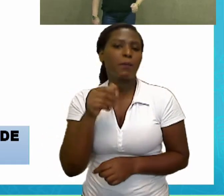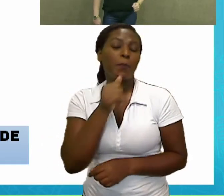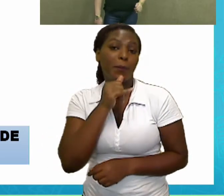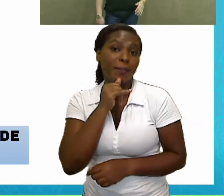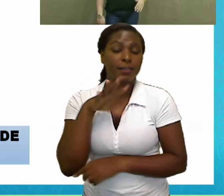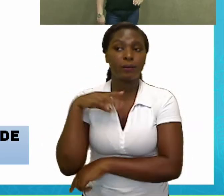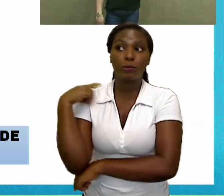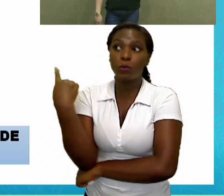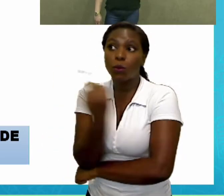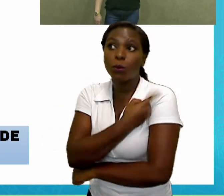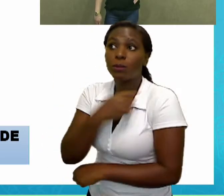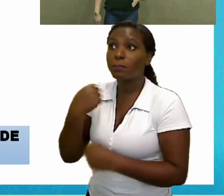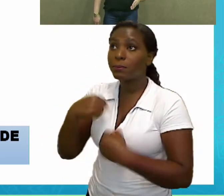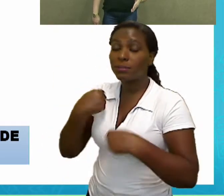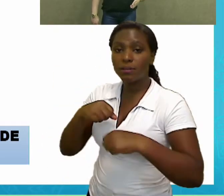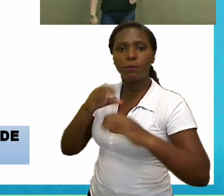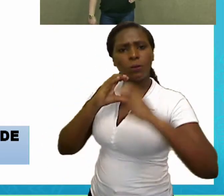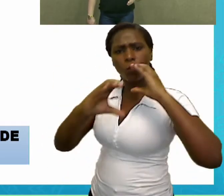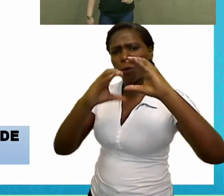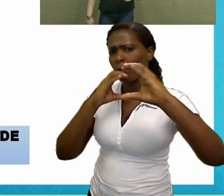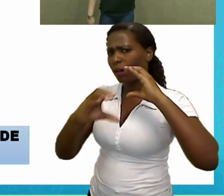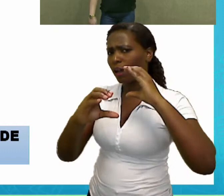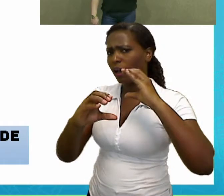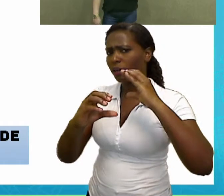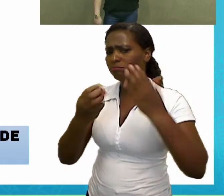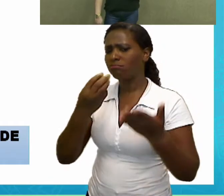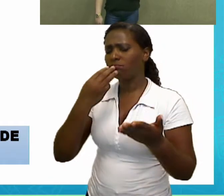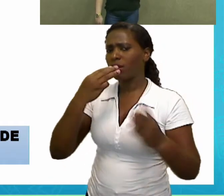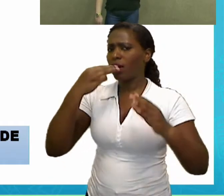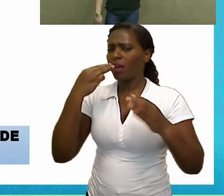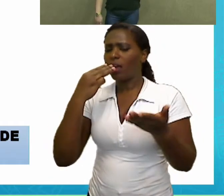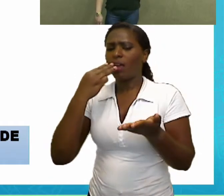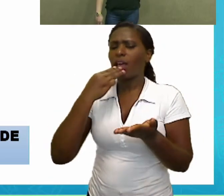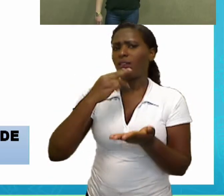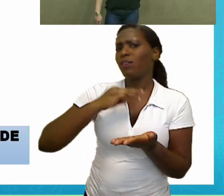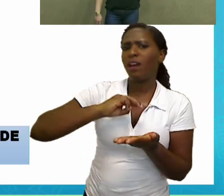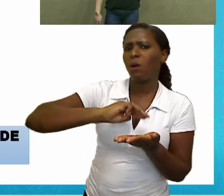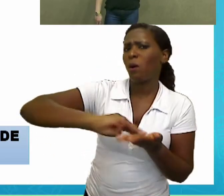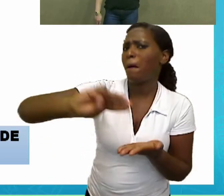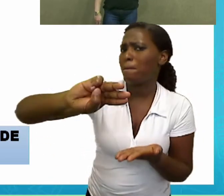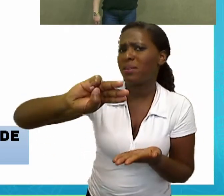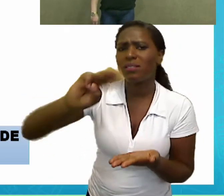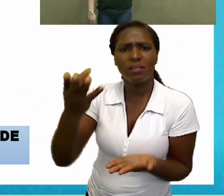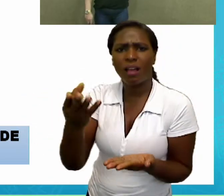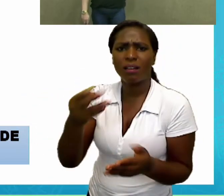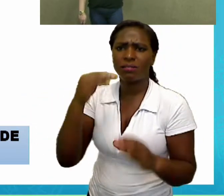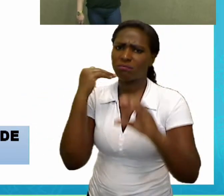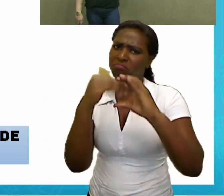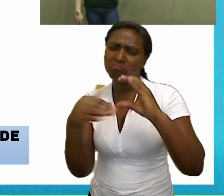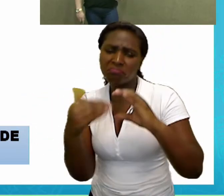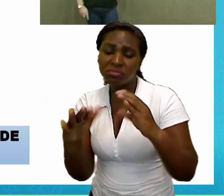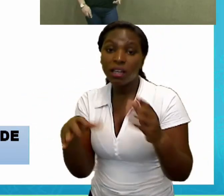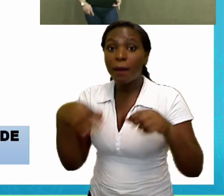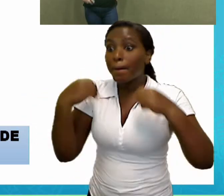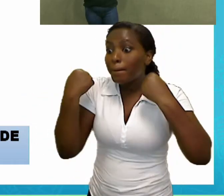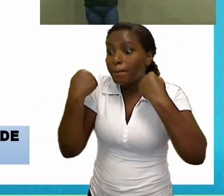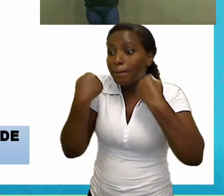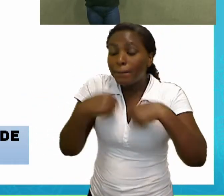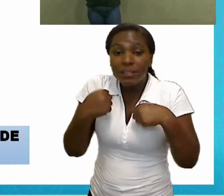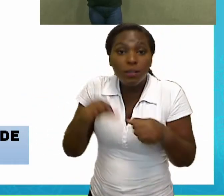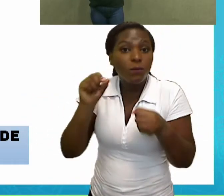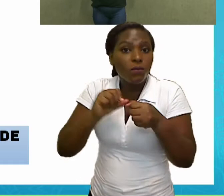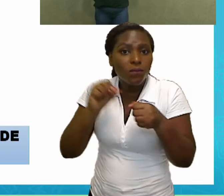mensagem, comunicar-se, também devemos fazê-la de uma forma clara, de uma forma que as